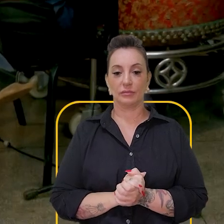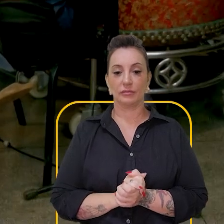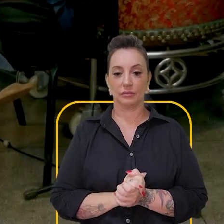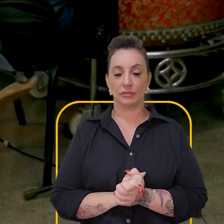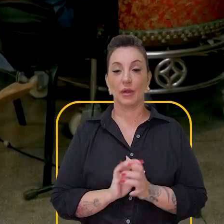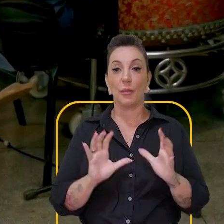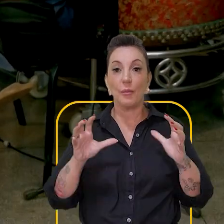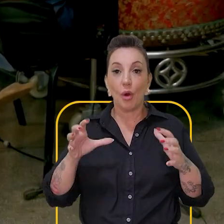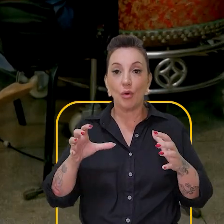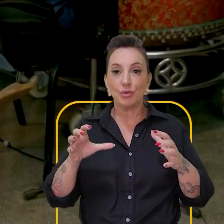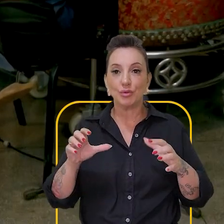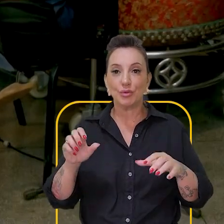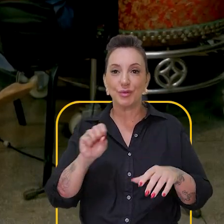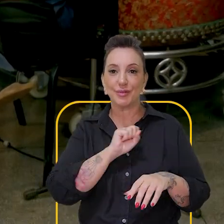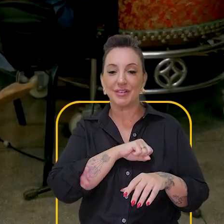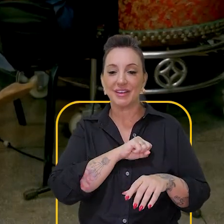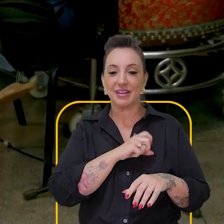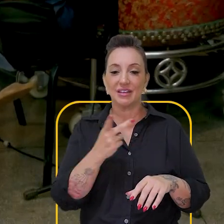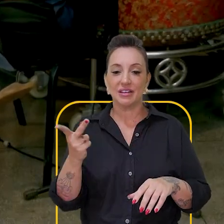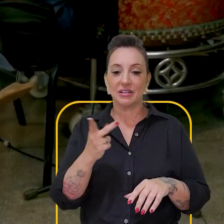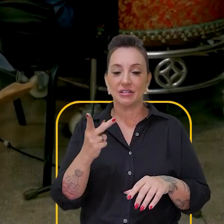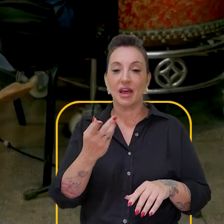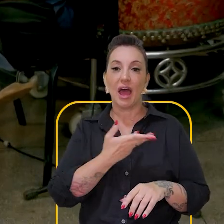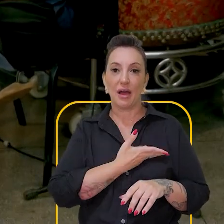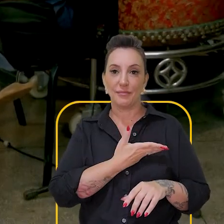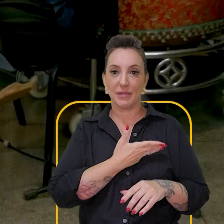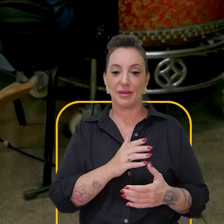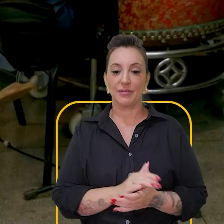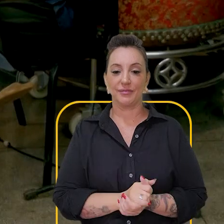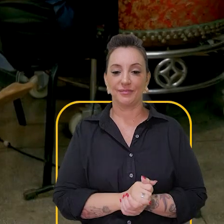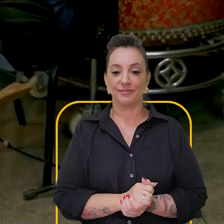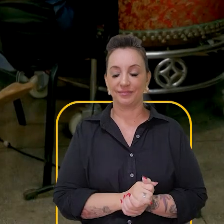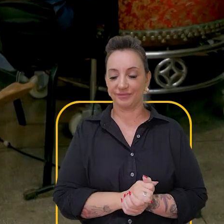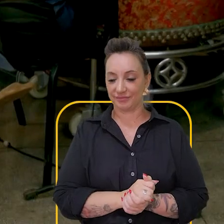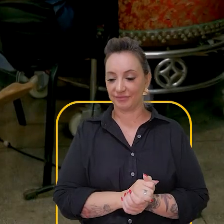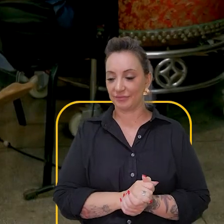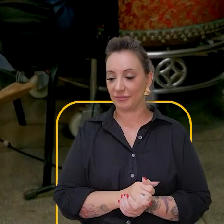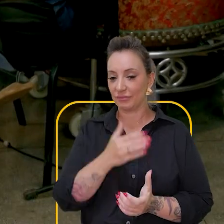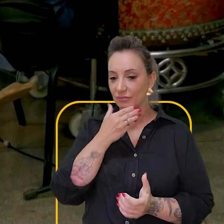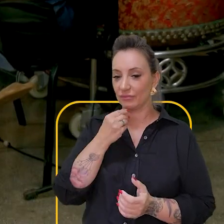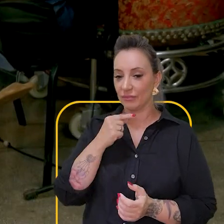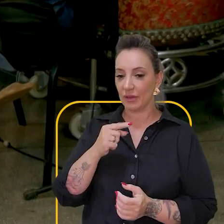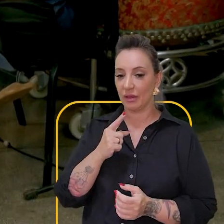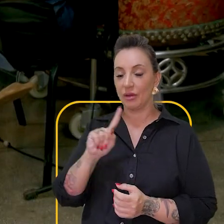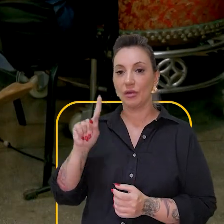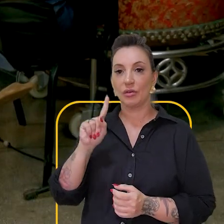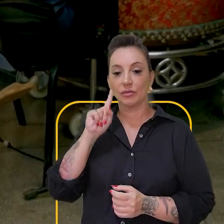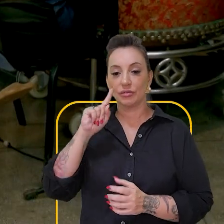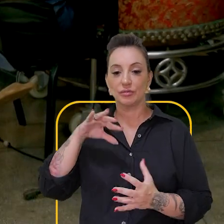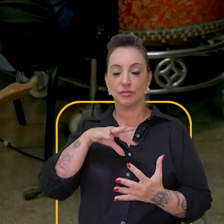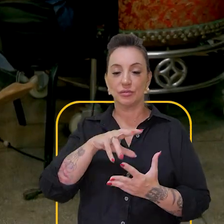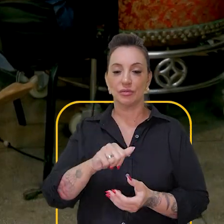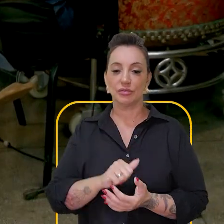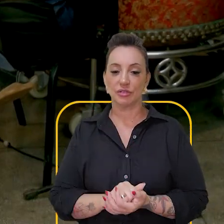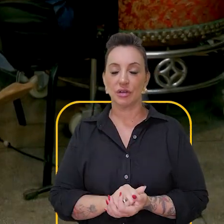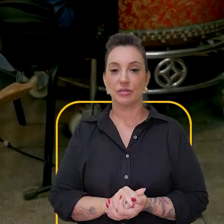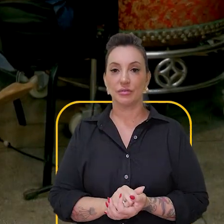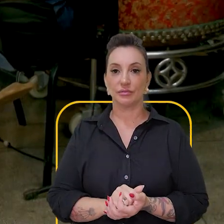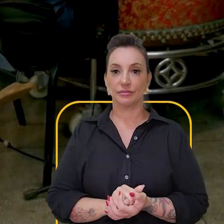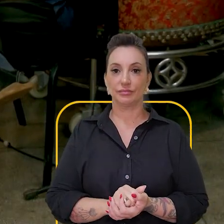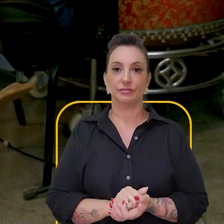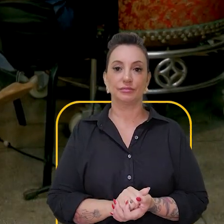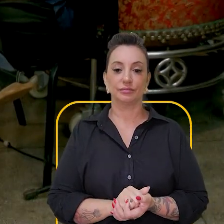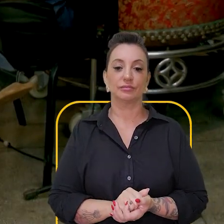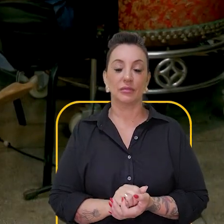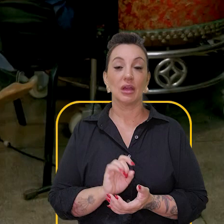minha último meu último mundial e tal e só que assim semana que vem eu tô indo para falou um local lá e eu tô ganhando 000 dólar pela luta